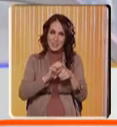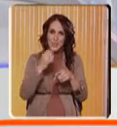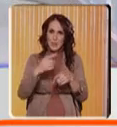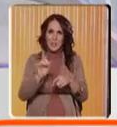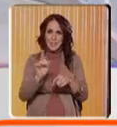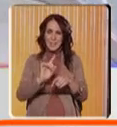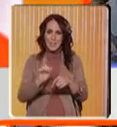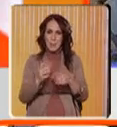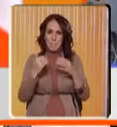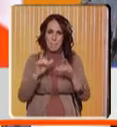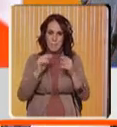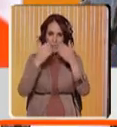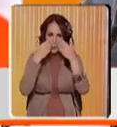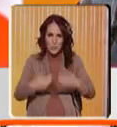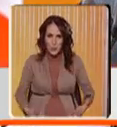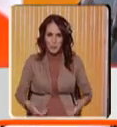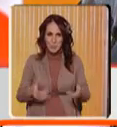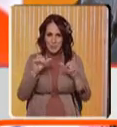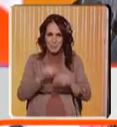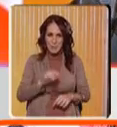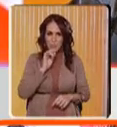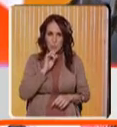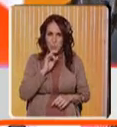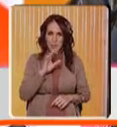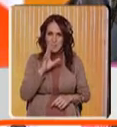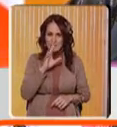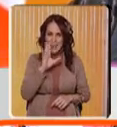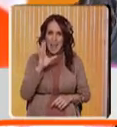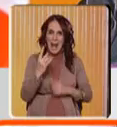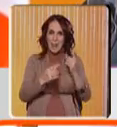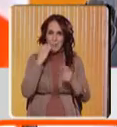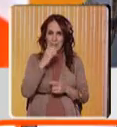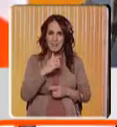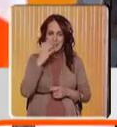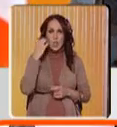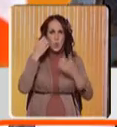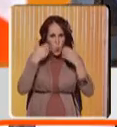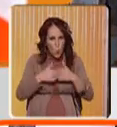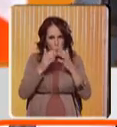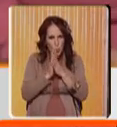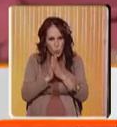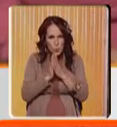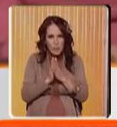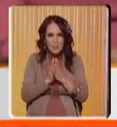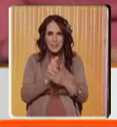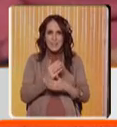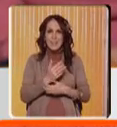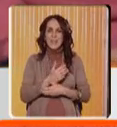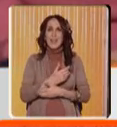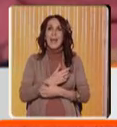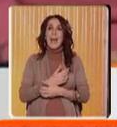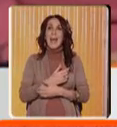Não só nos órgãos genitais, mas também no corpo todo. Pode acontecer um caso mais grave, que é a infertilidade, ou seja, o próprio organismo